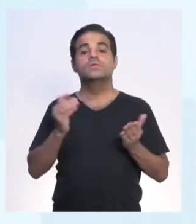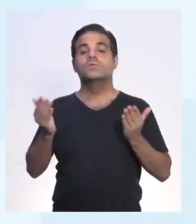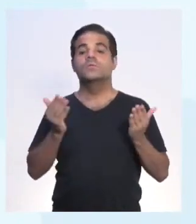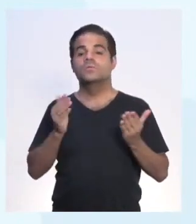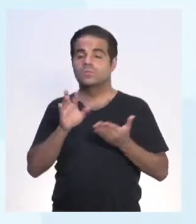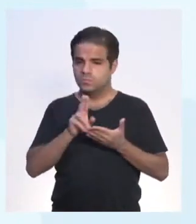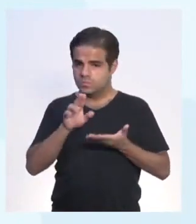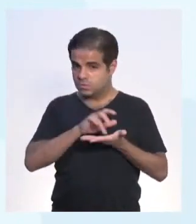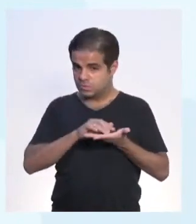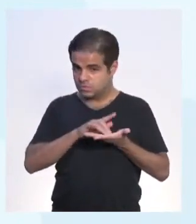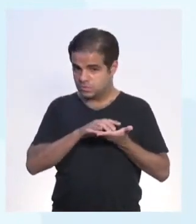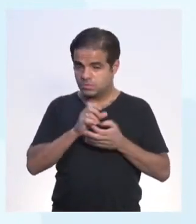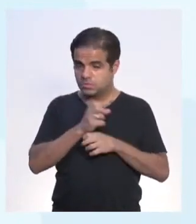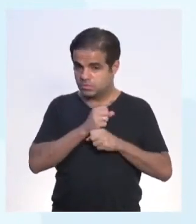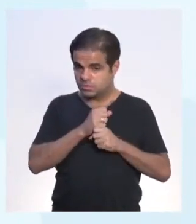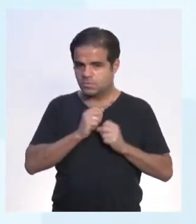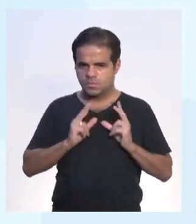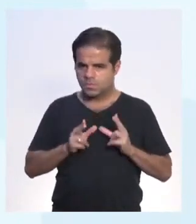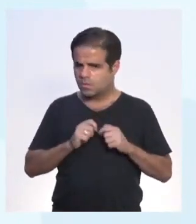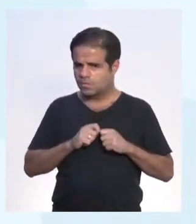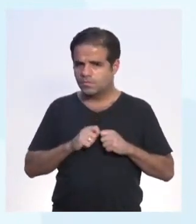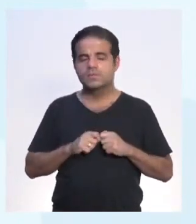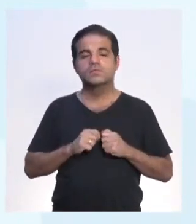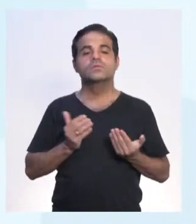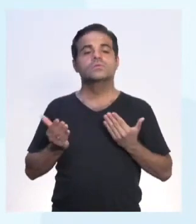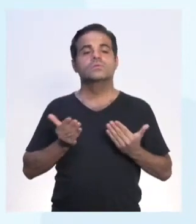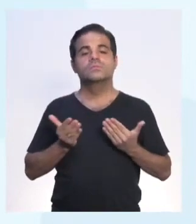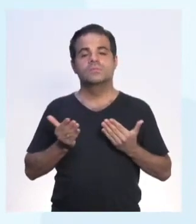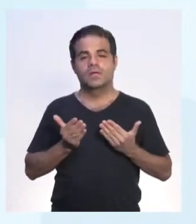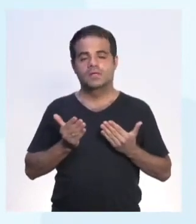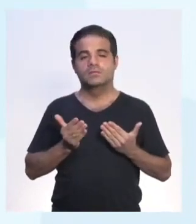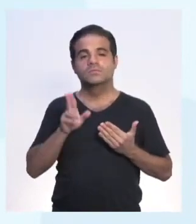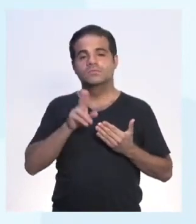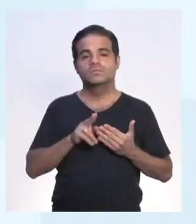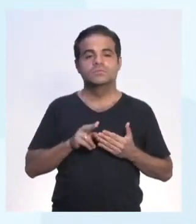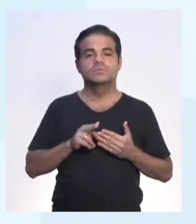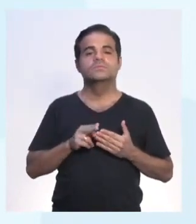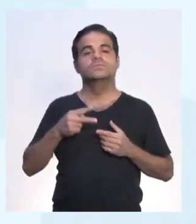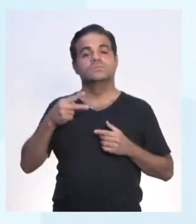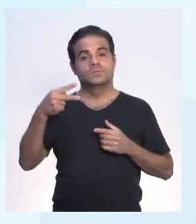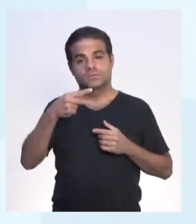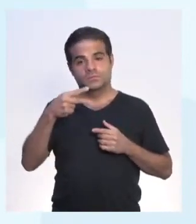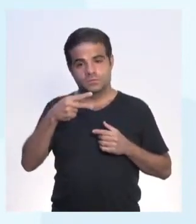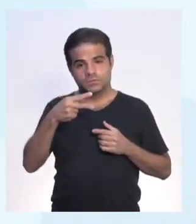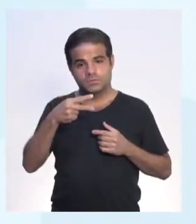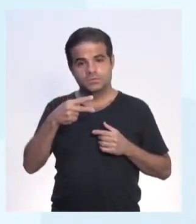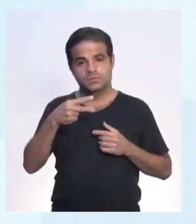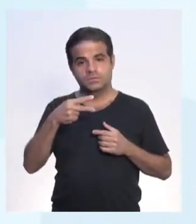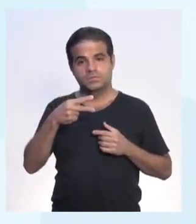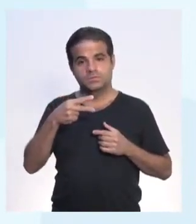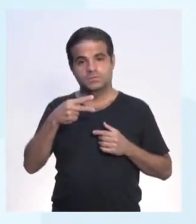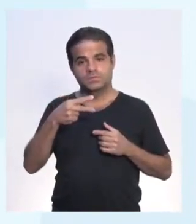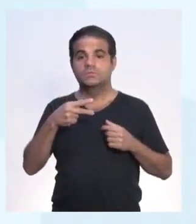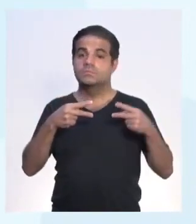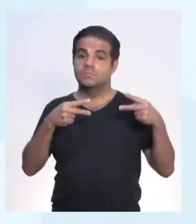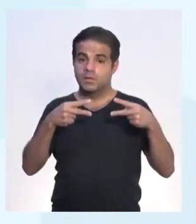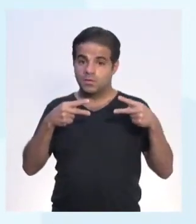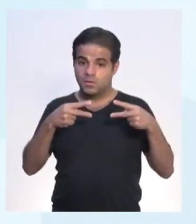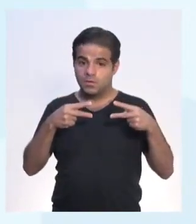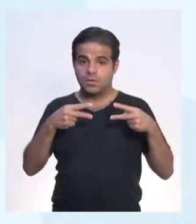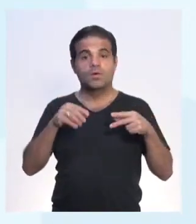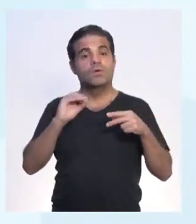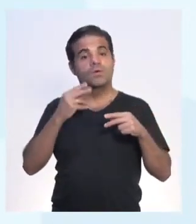Use a calculadora como eu fiz. E compare-os usando os sinais de maior,